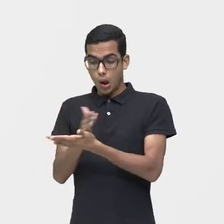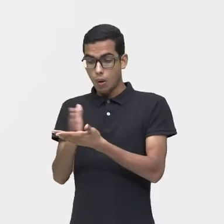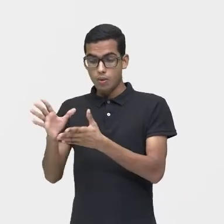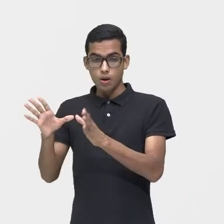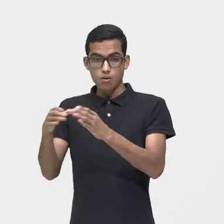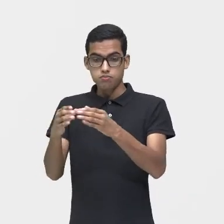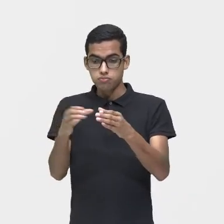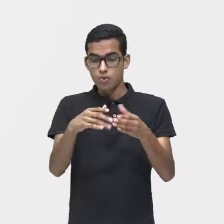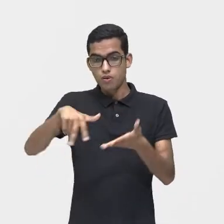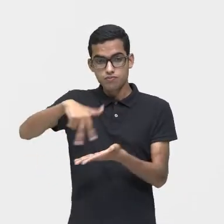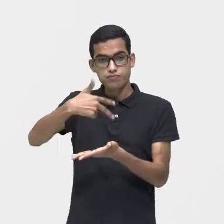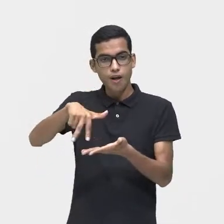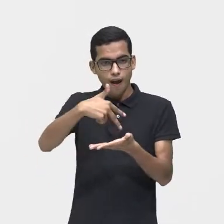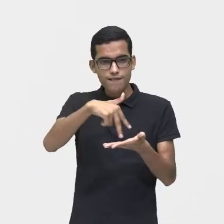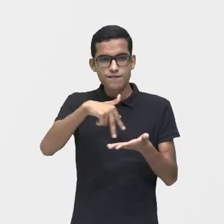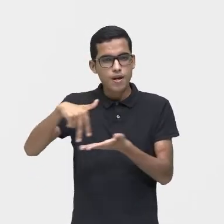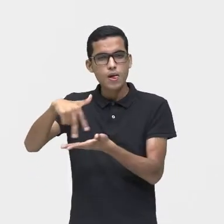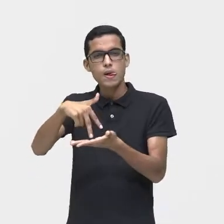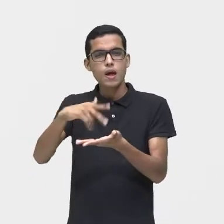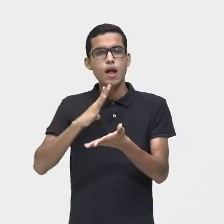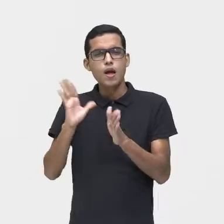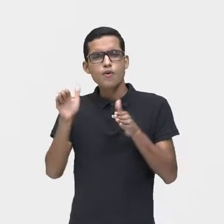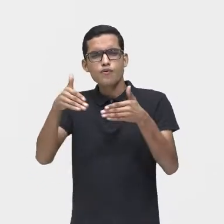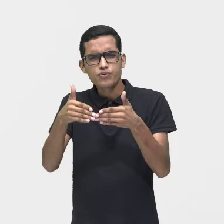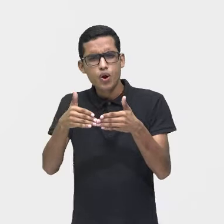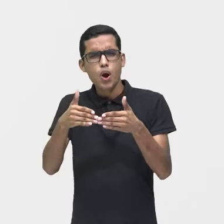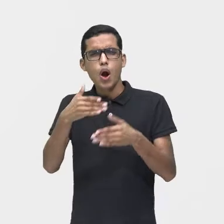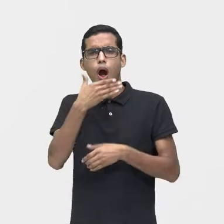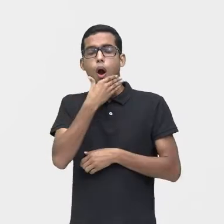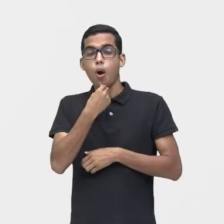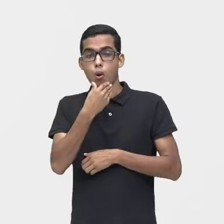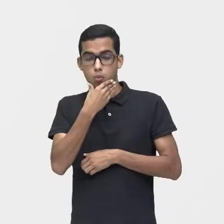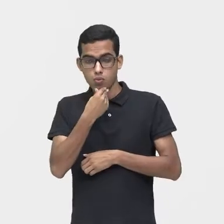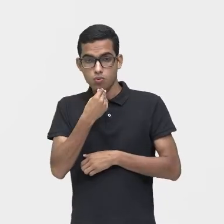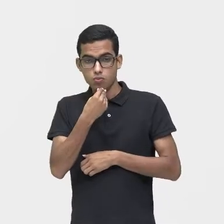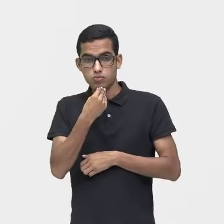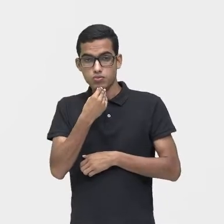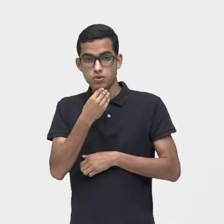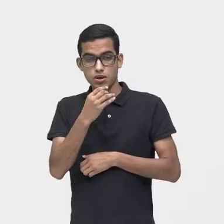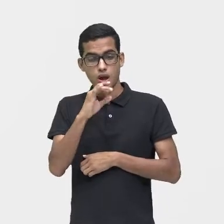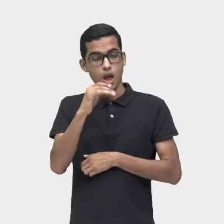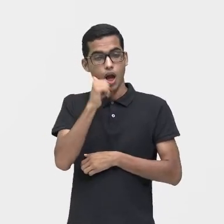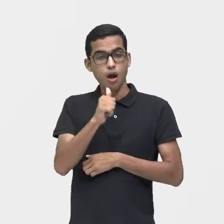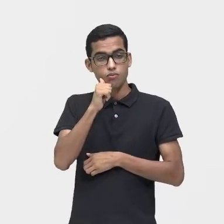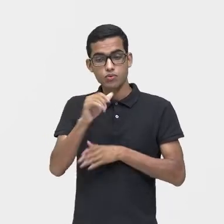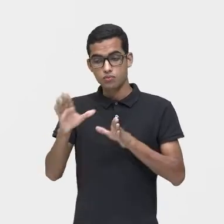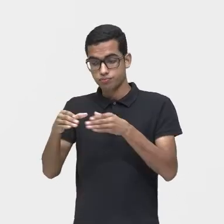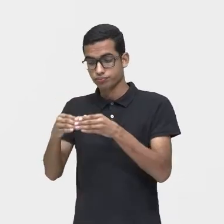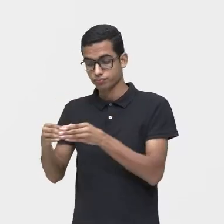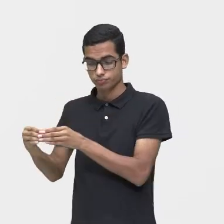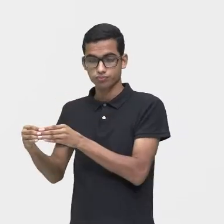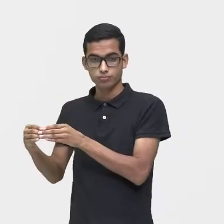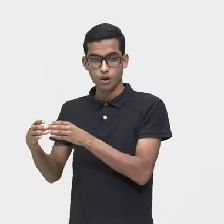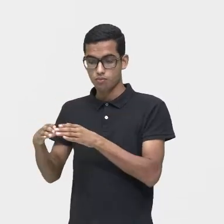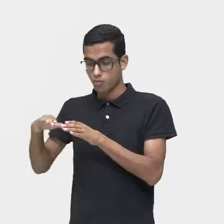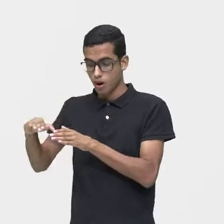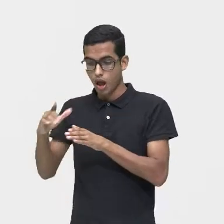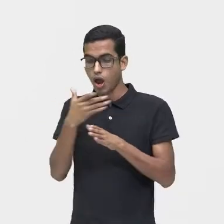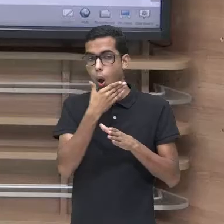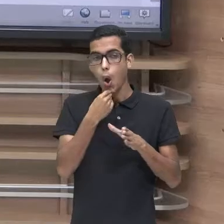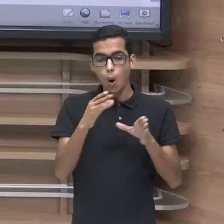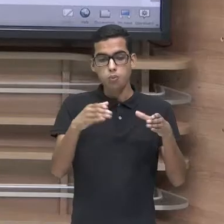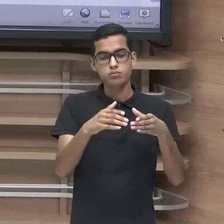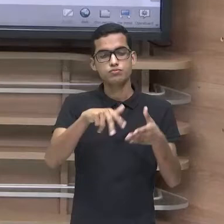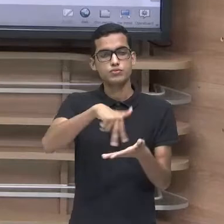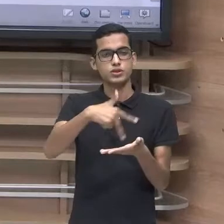são exclusivamente destinadas aos homens da tribo, ficando as mulheres de fora. Olha o que eu comentei, algumas danças elas